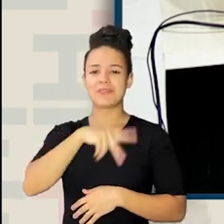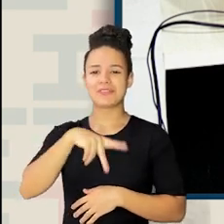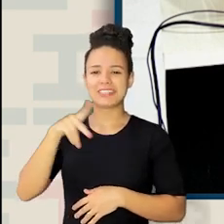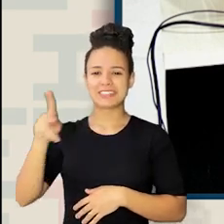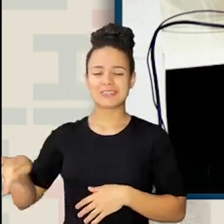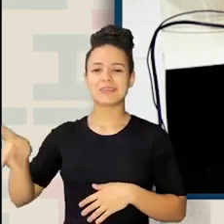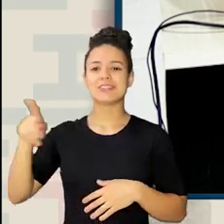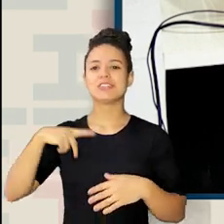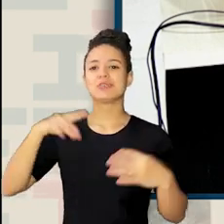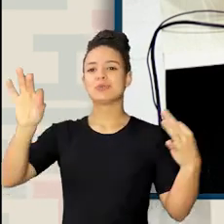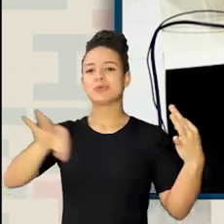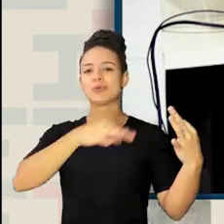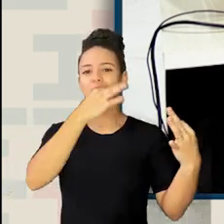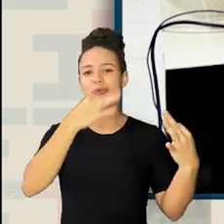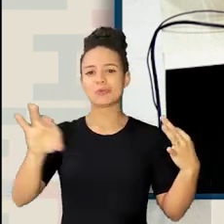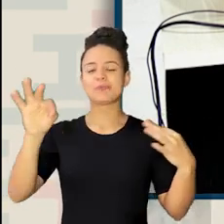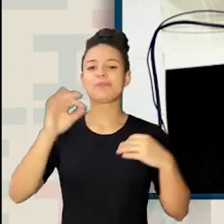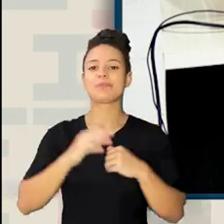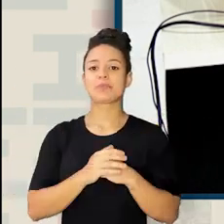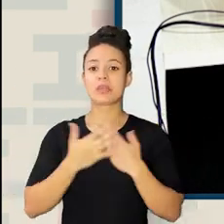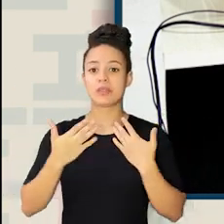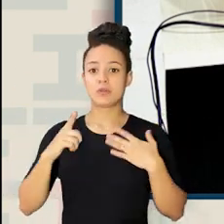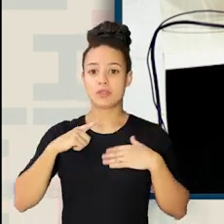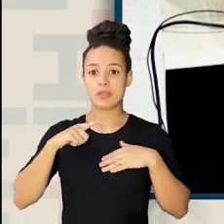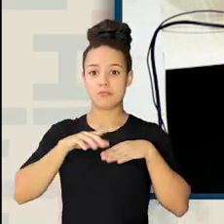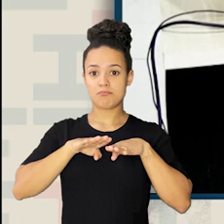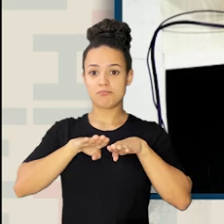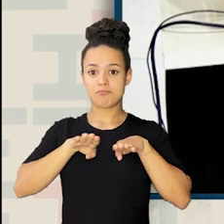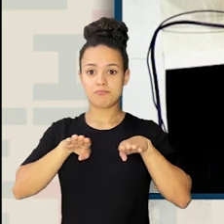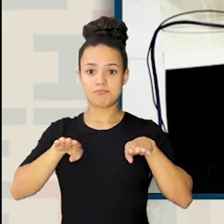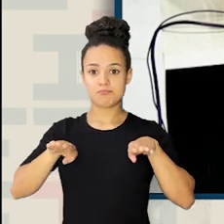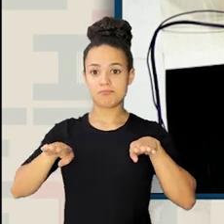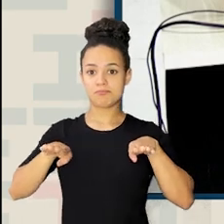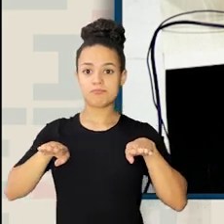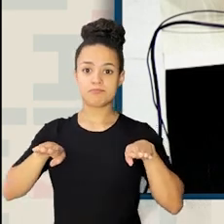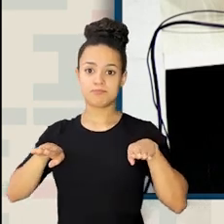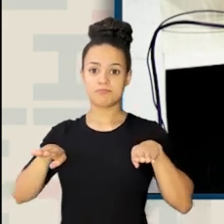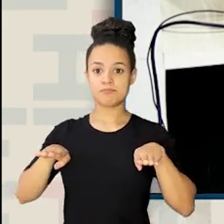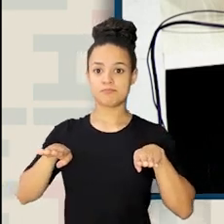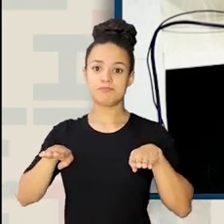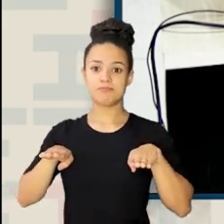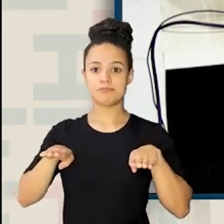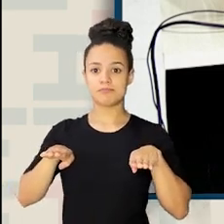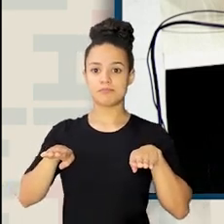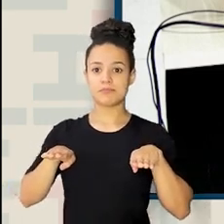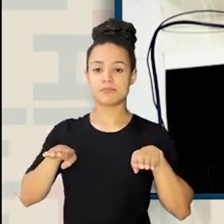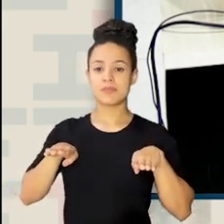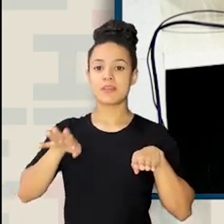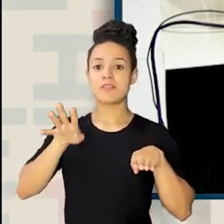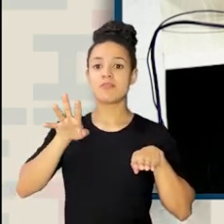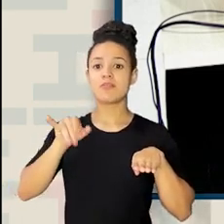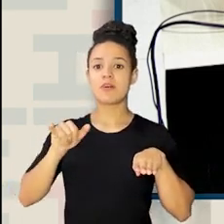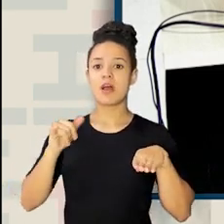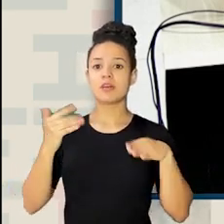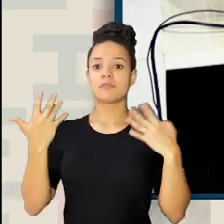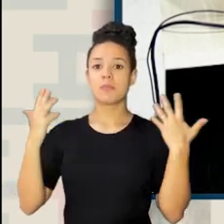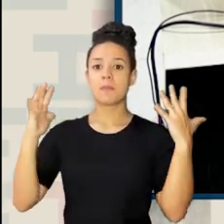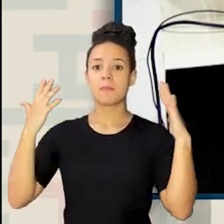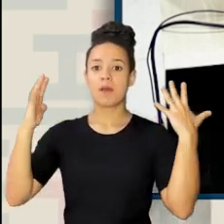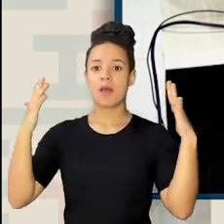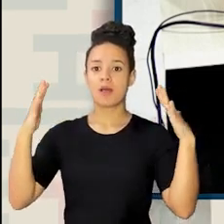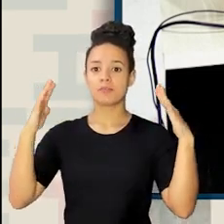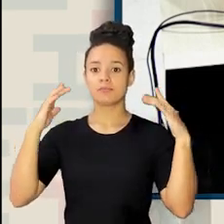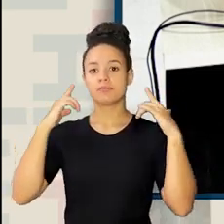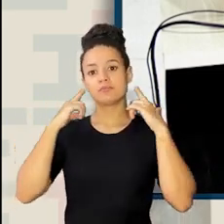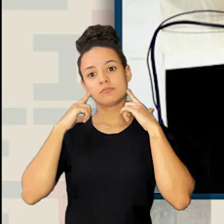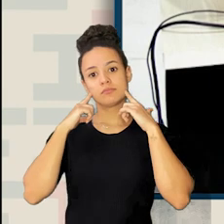E vamos deixar, então, as pernas um pouco afastadas, tá? E a gente vai balançar suavemente os braços, a